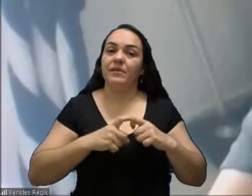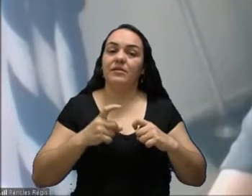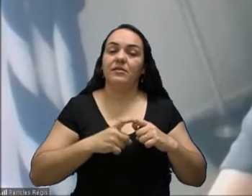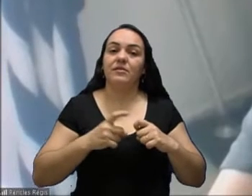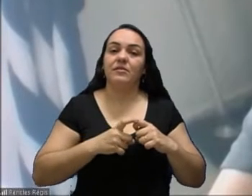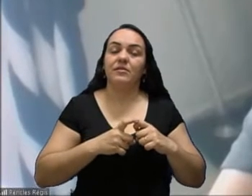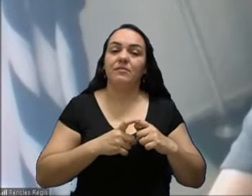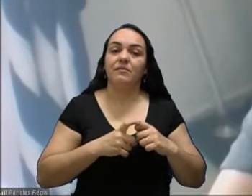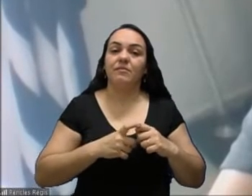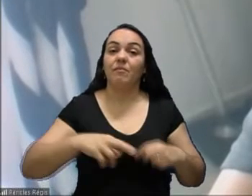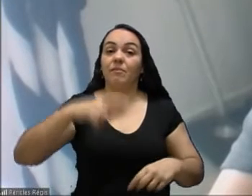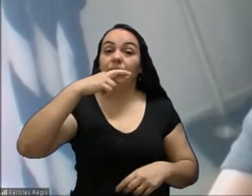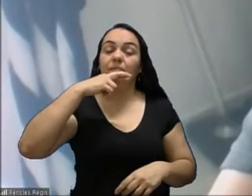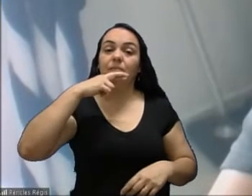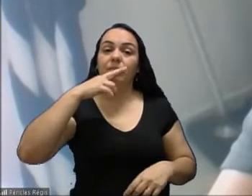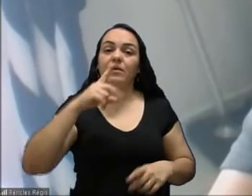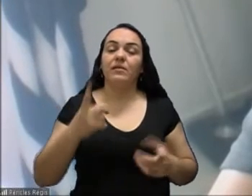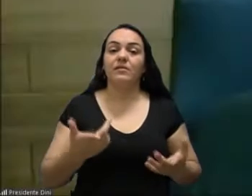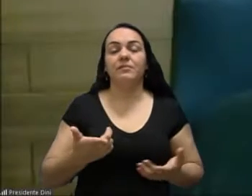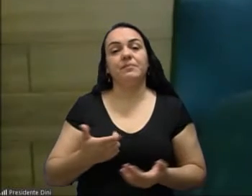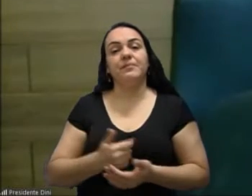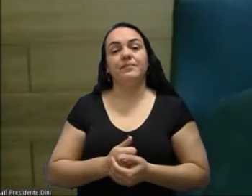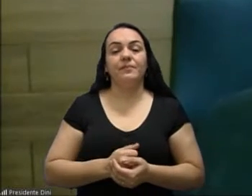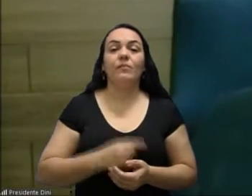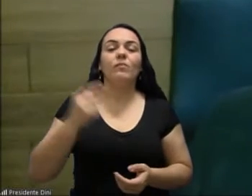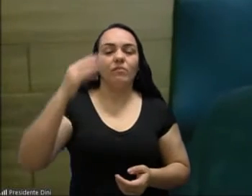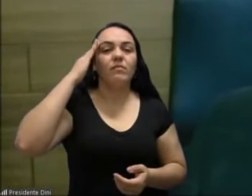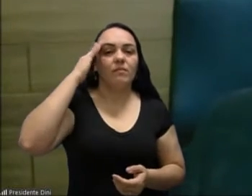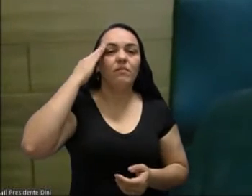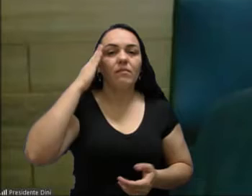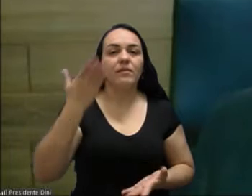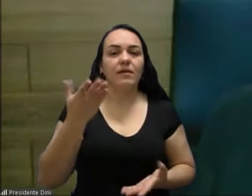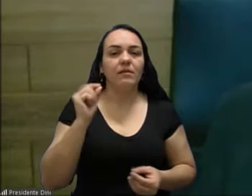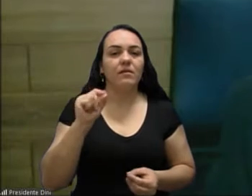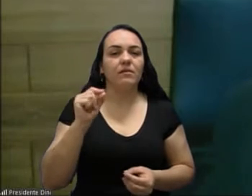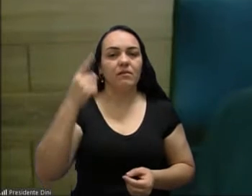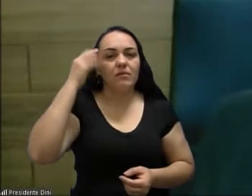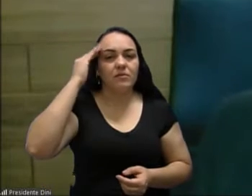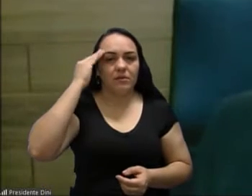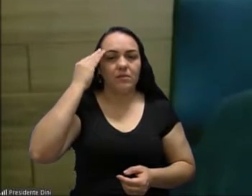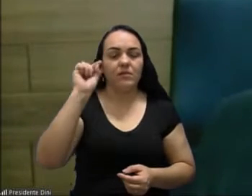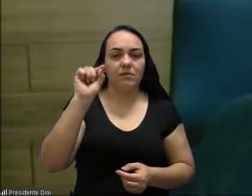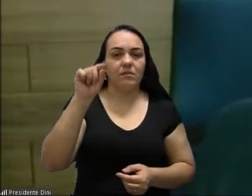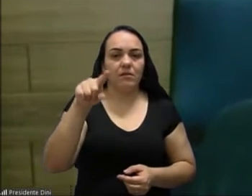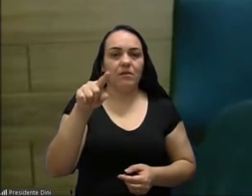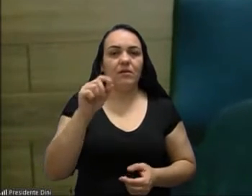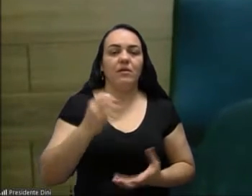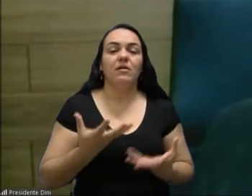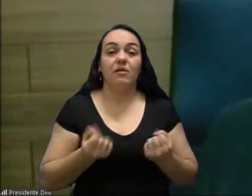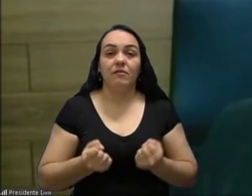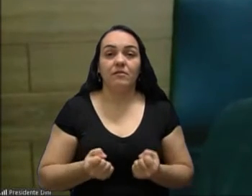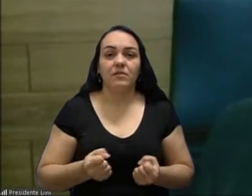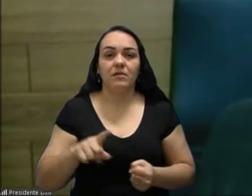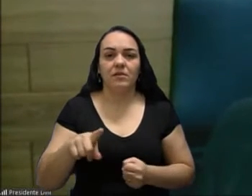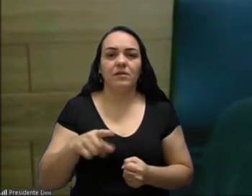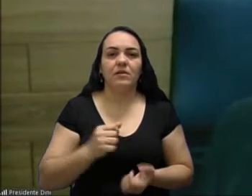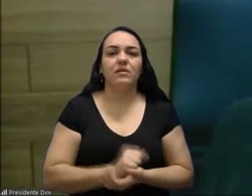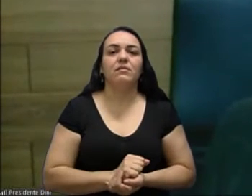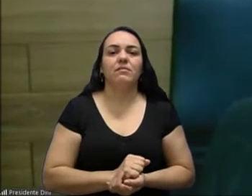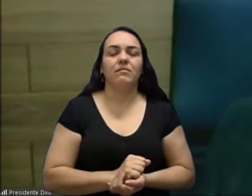é presidente não sou eu eu já entendi a sua eu já entendi foi você que levantou a questão de ordem, colega?